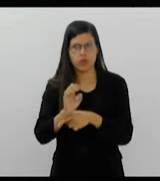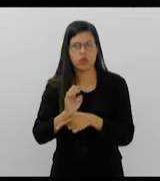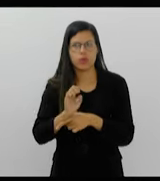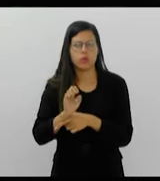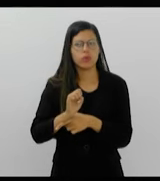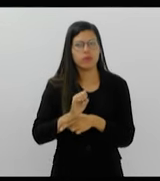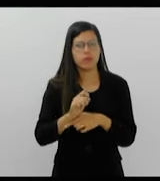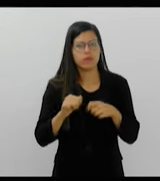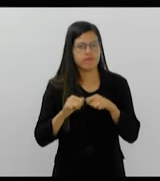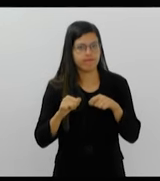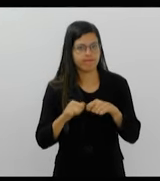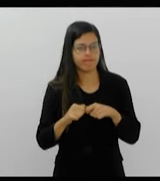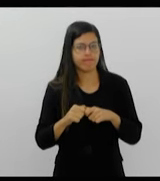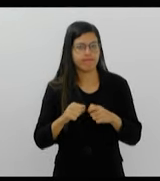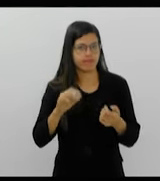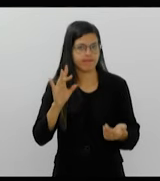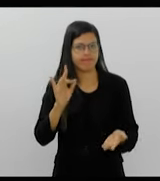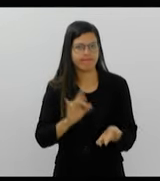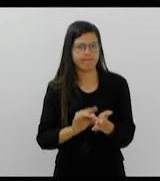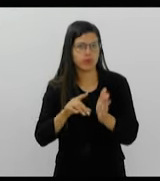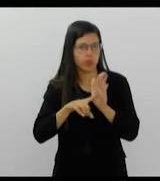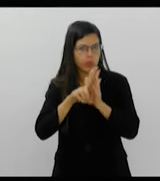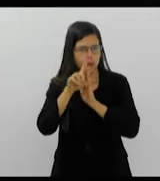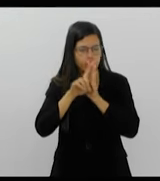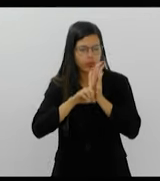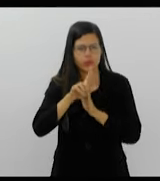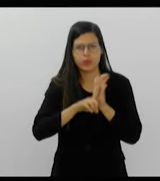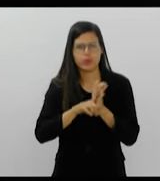faça, de fato, um estudo